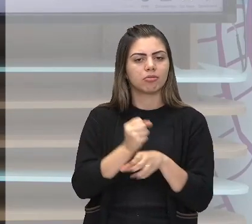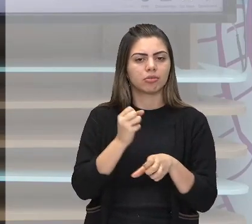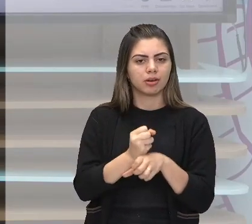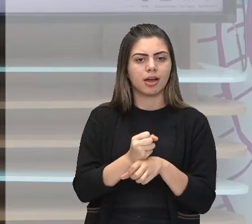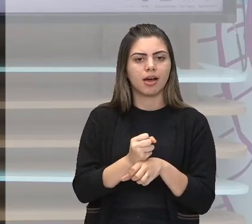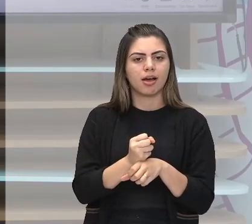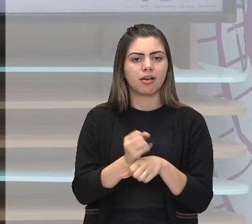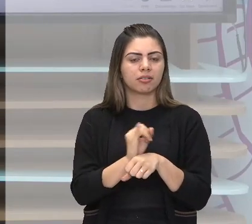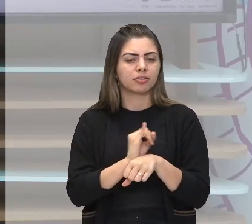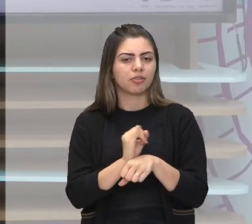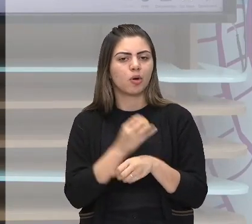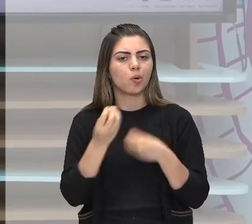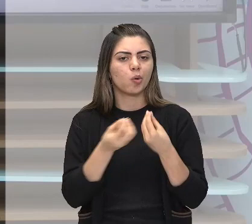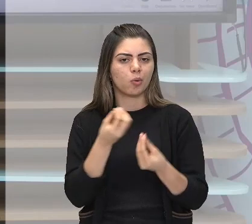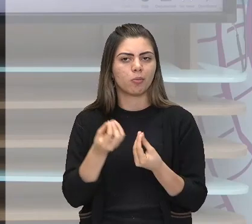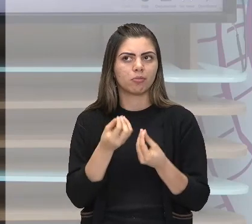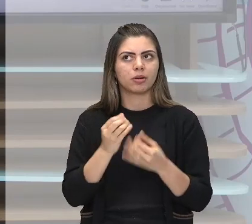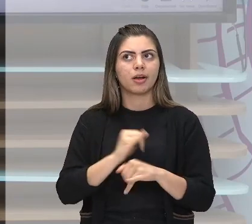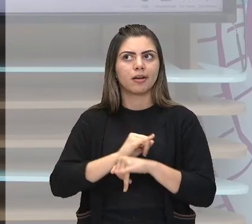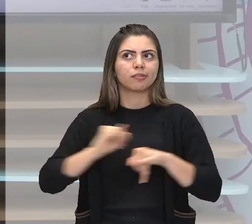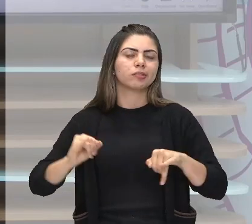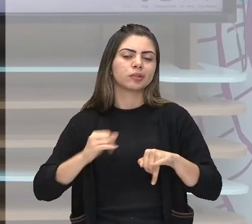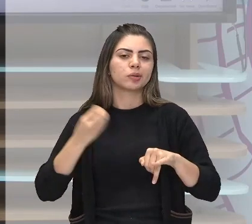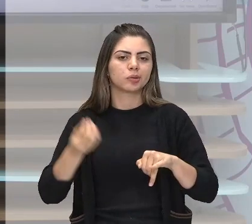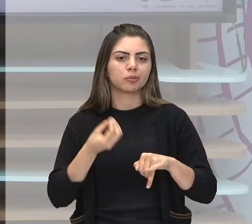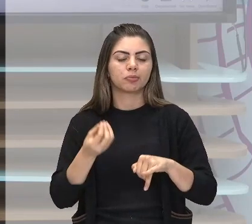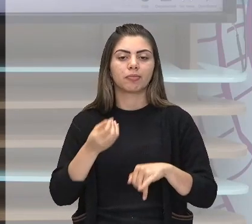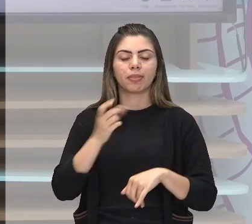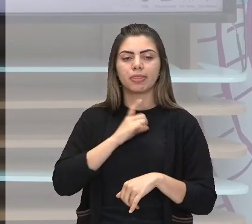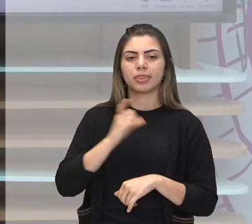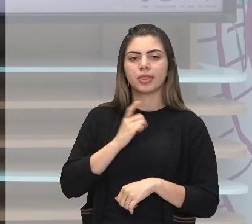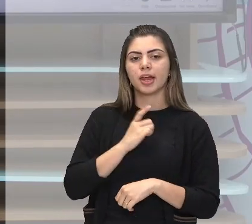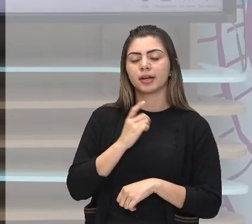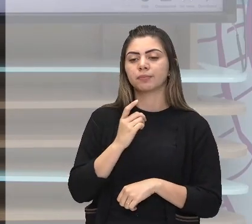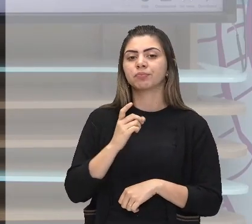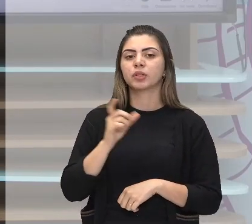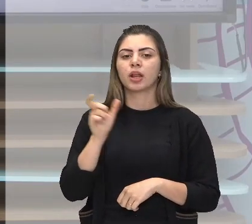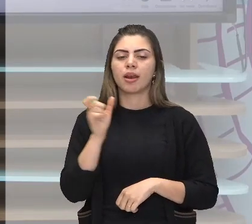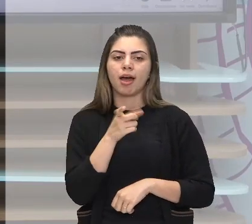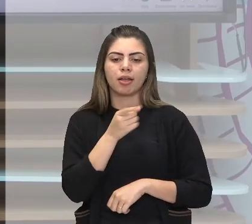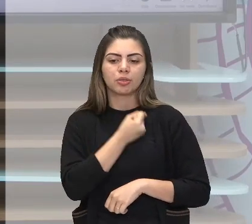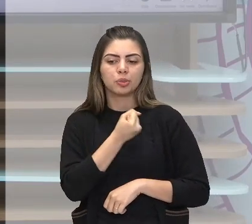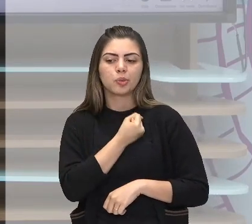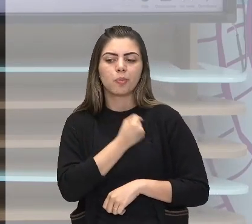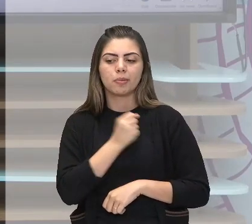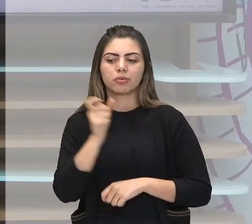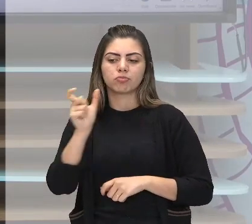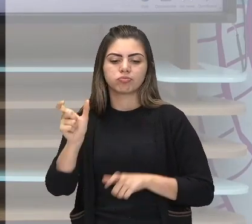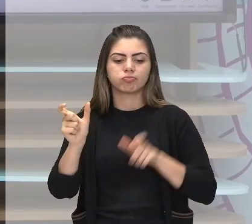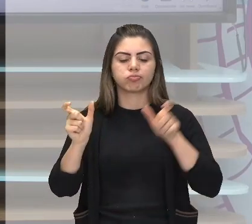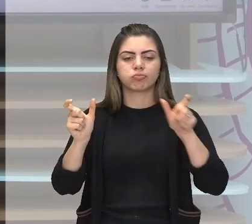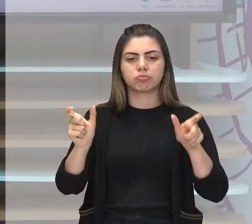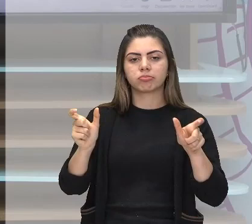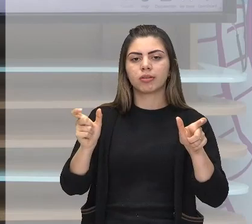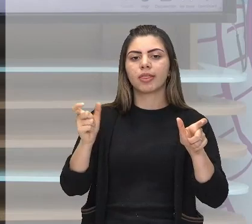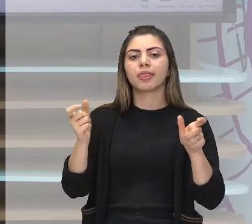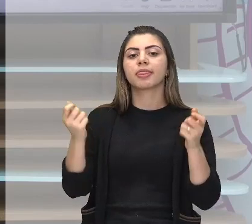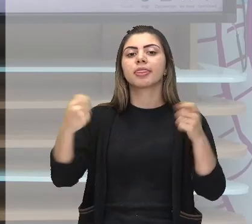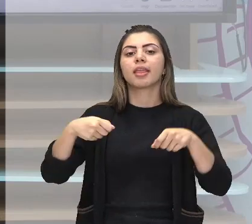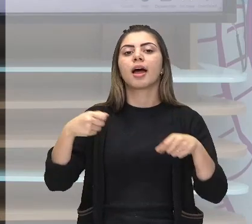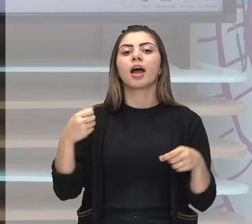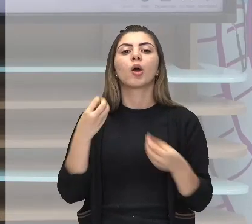informal, você pode dizer que você, estando diante de duas razões, você pode aplicar